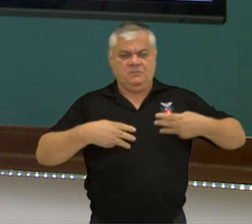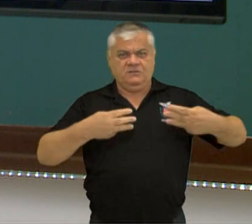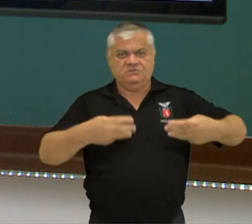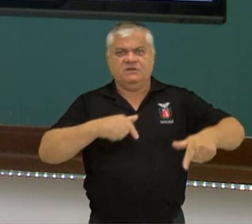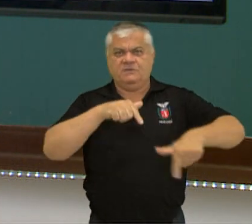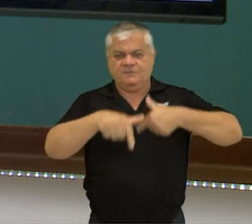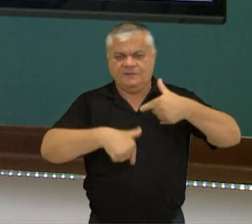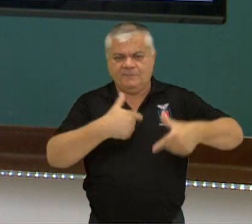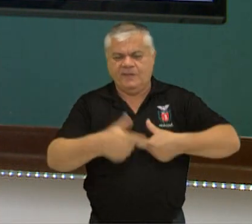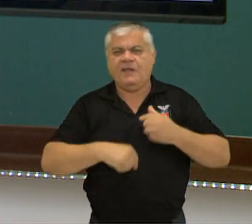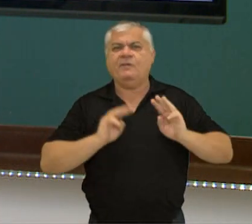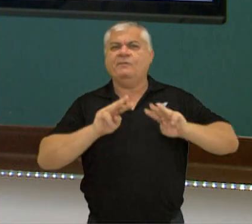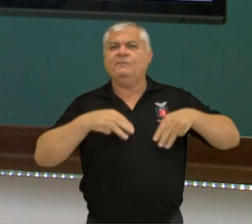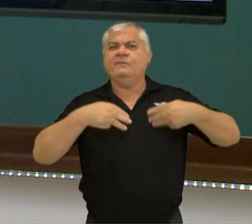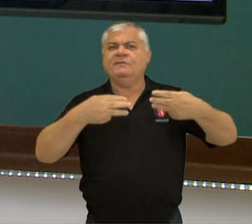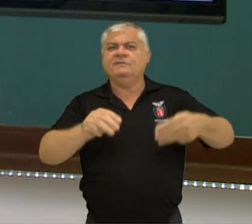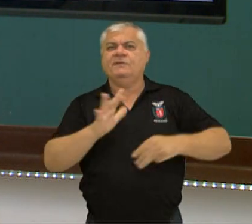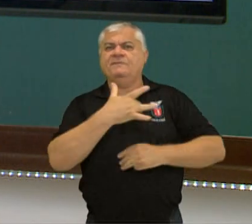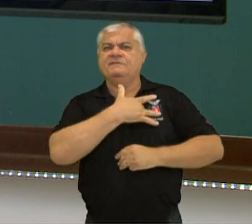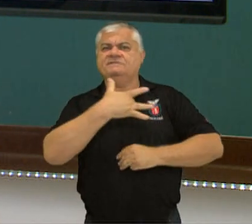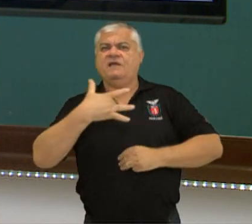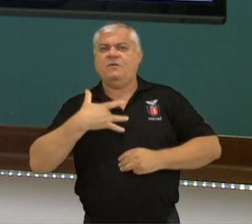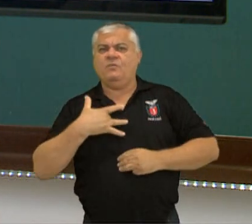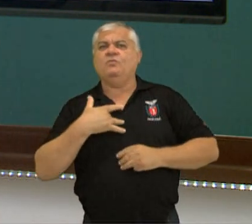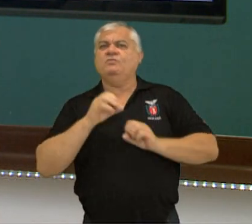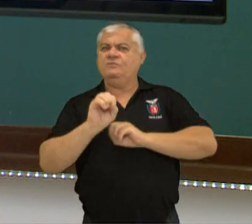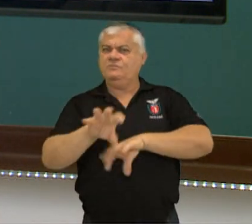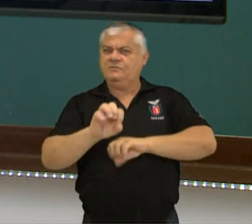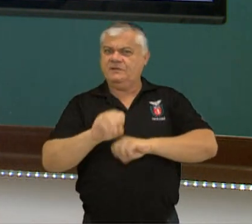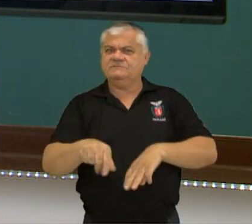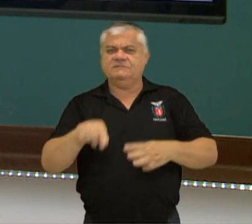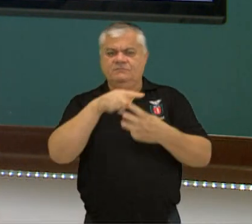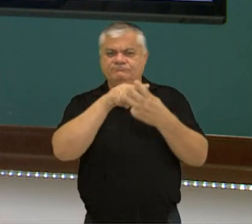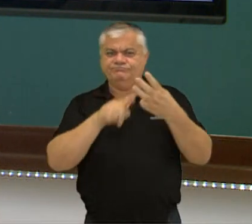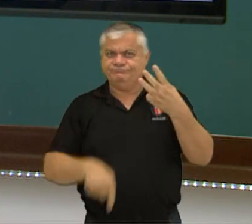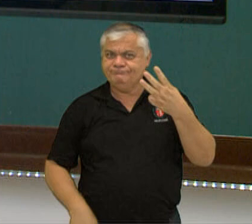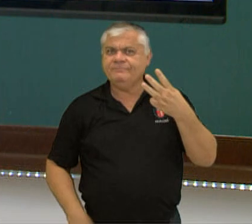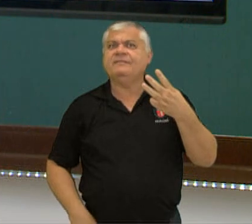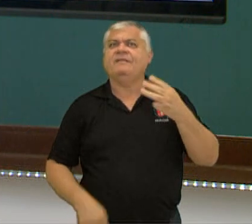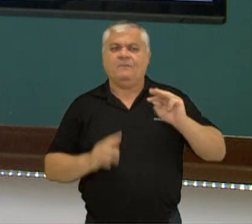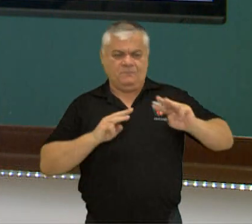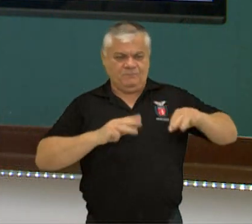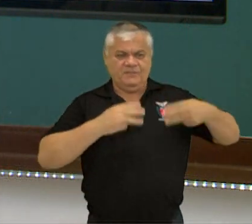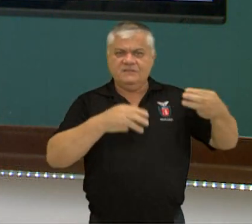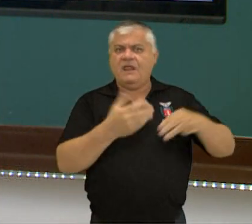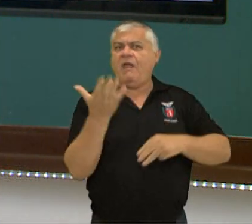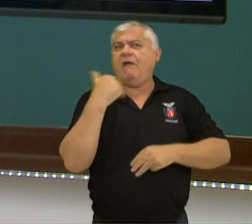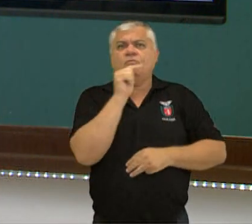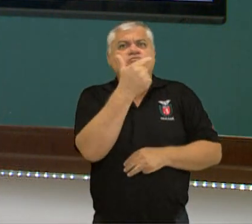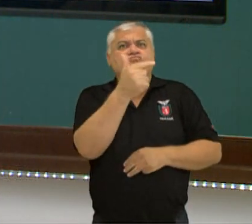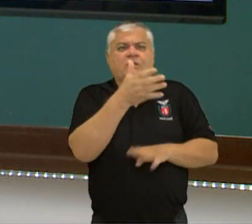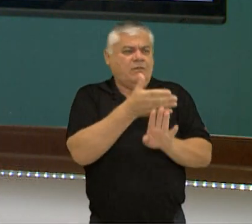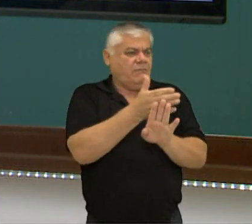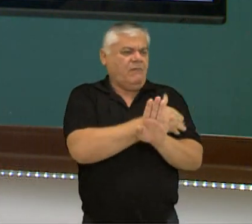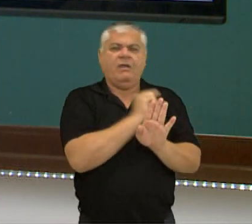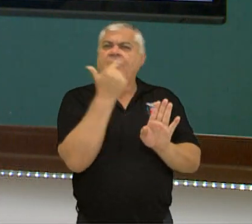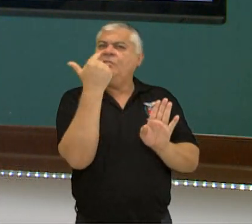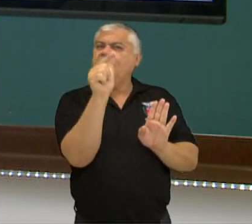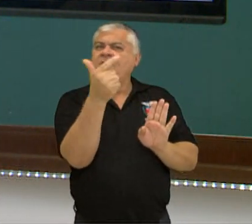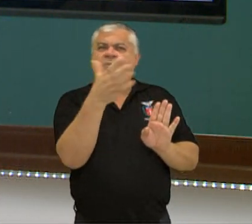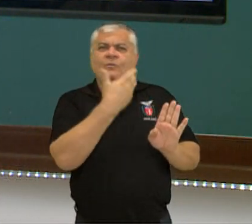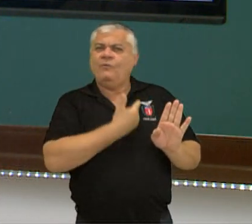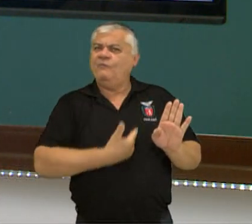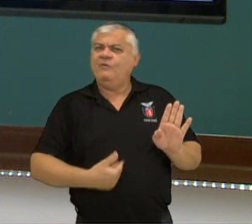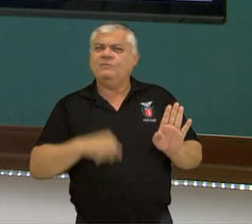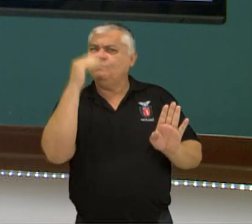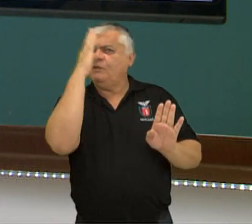do Trabalho e o Ministério da Saúde e Educação. Então, ministérios que não haviam no governo